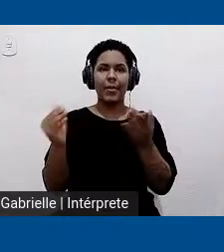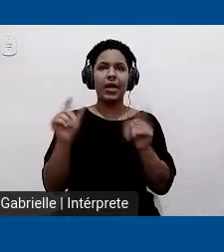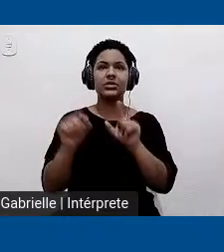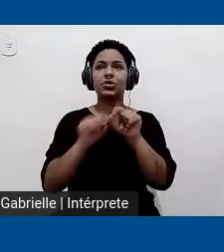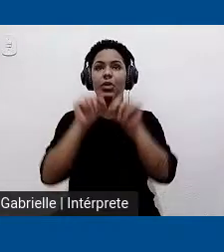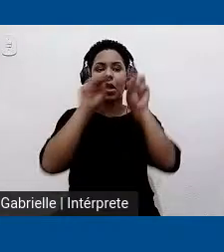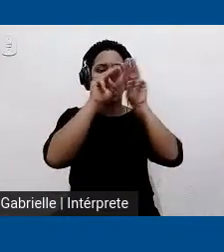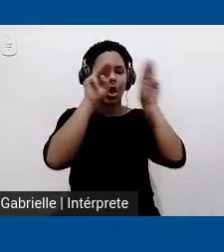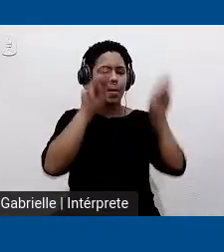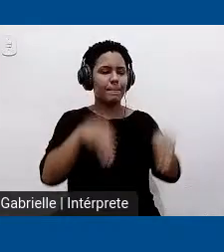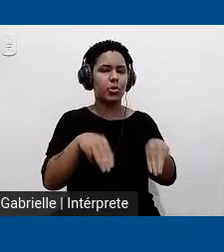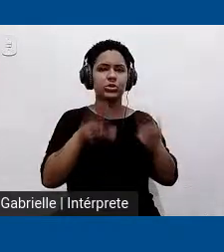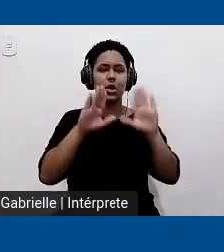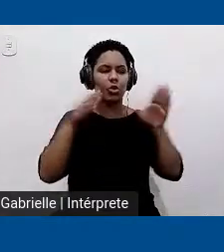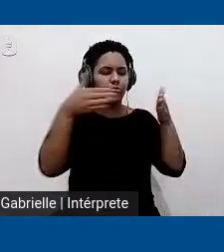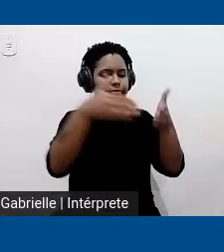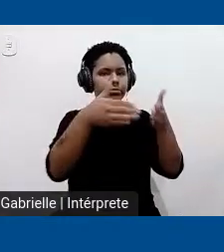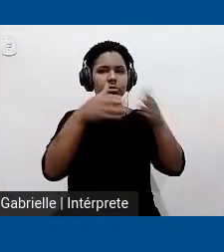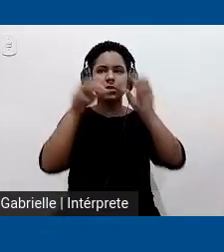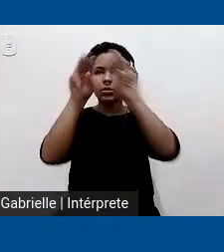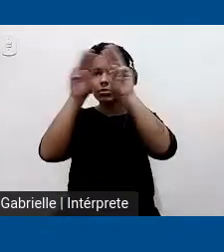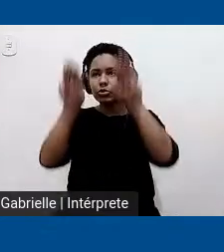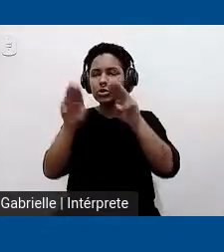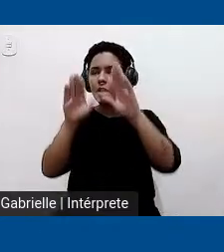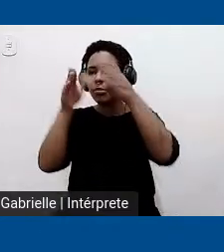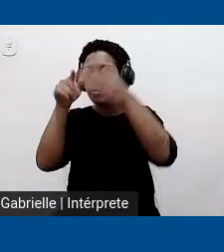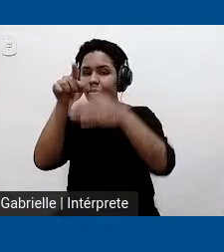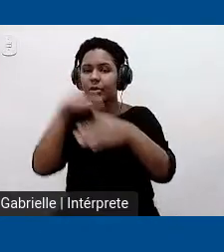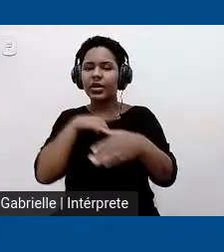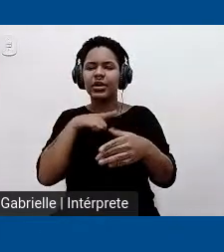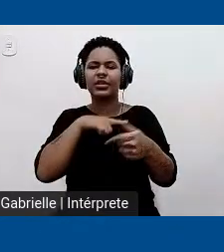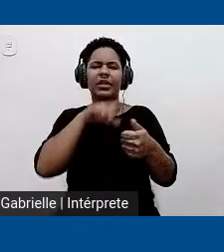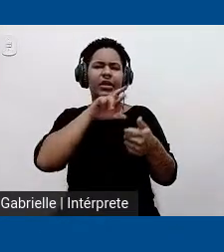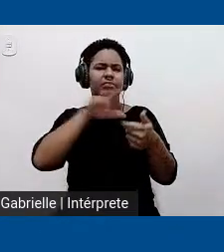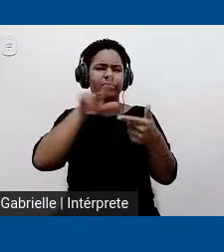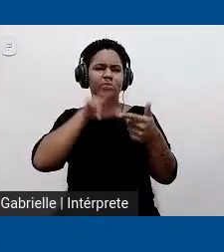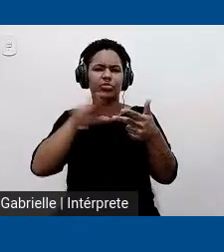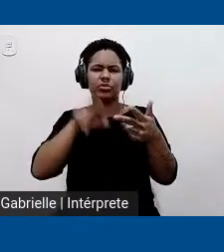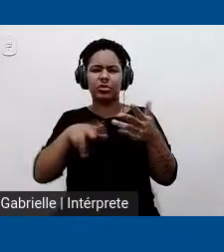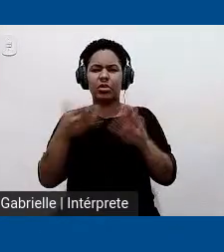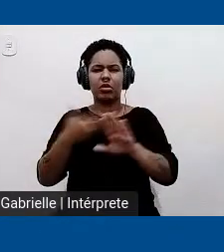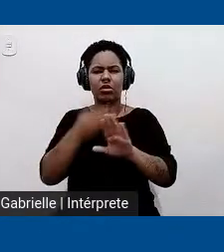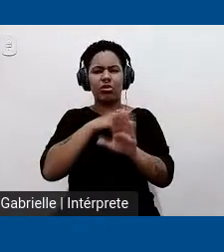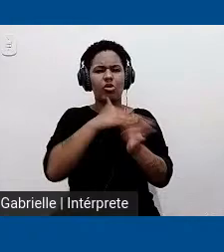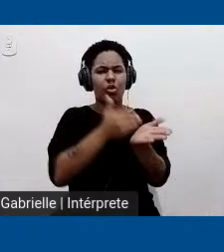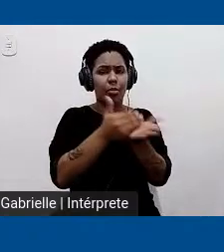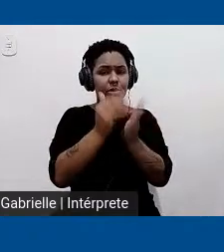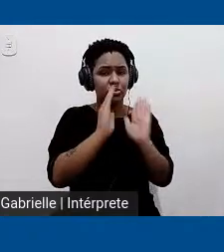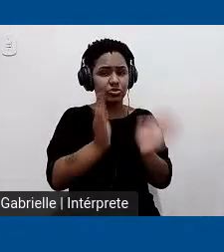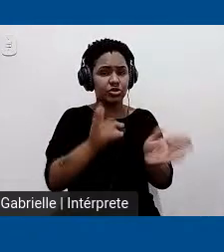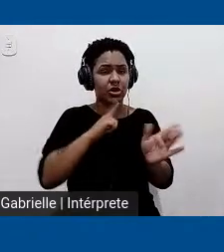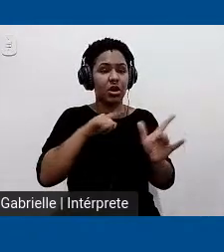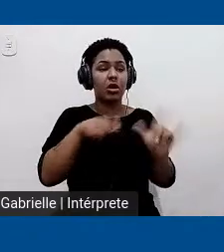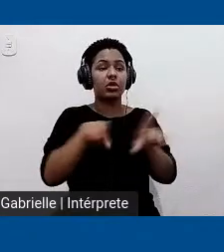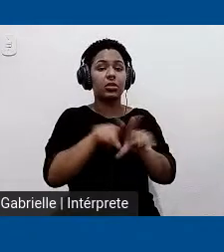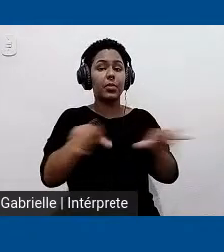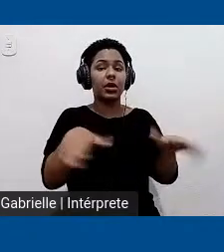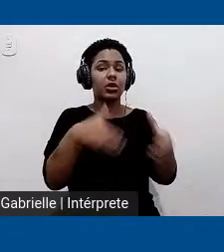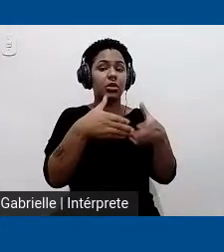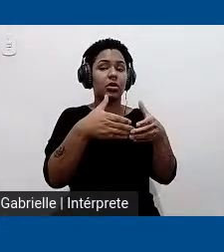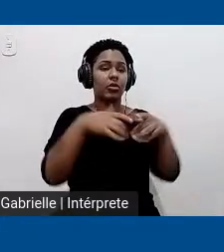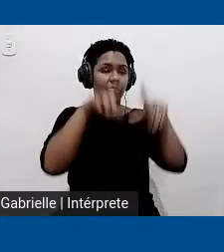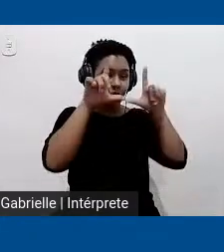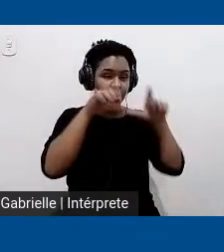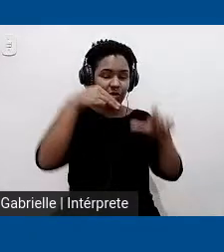museus específicos, né? Tem a George Eastman House, tem os precursores, né? O Departamento de Fotografia do MoMA,